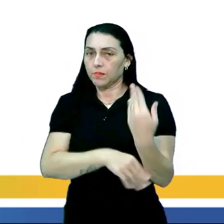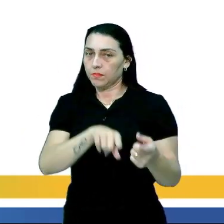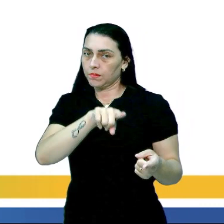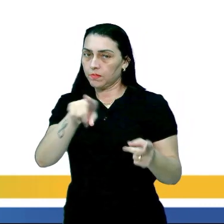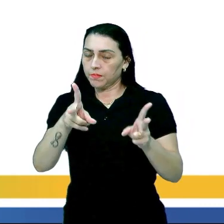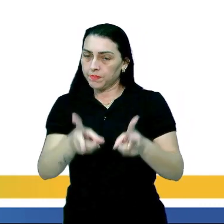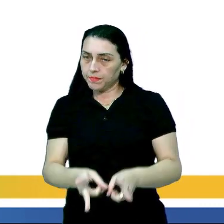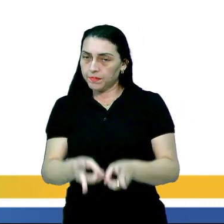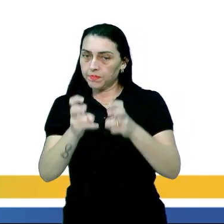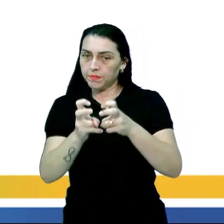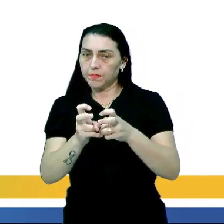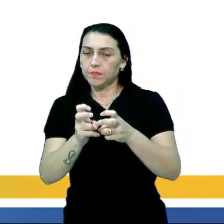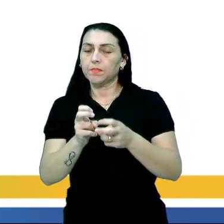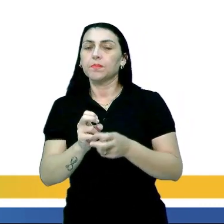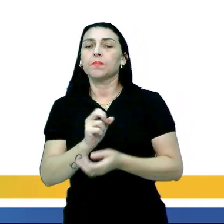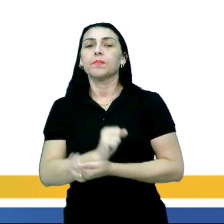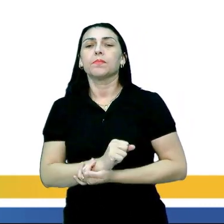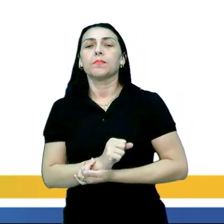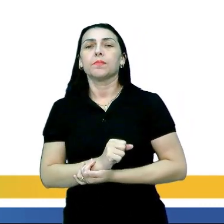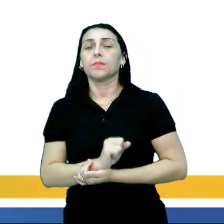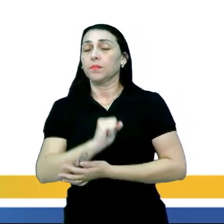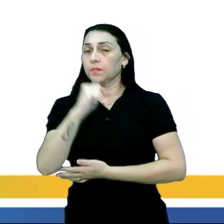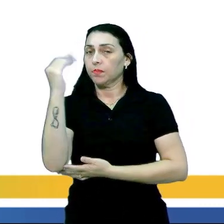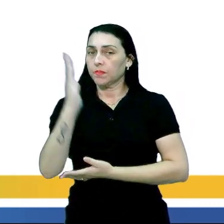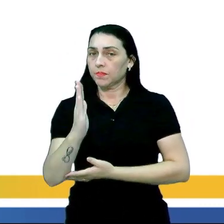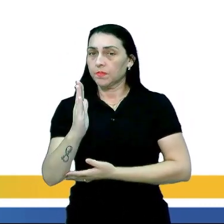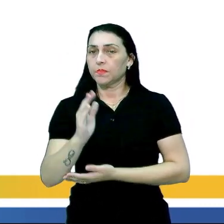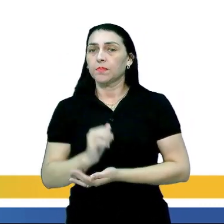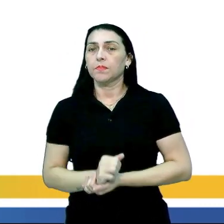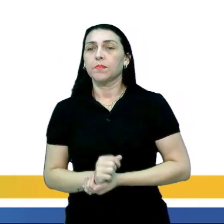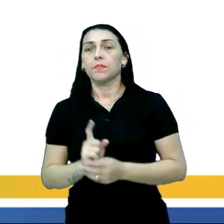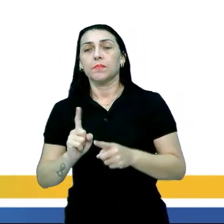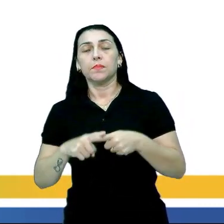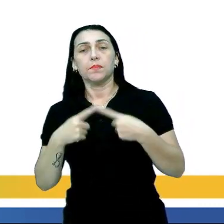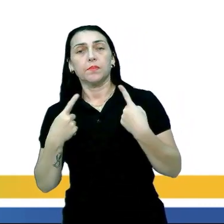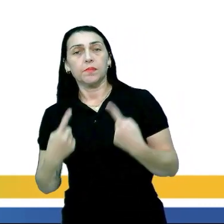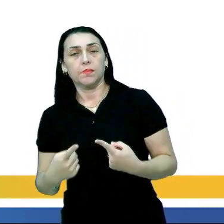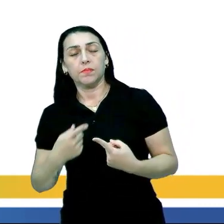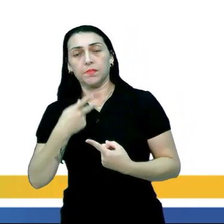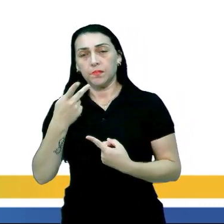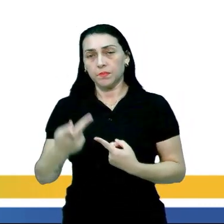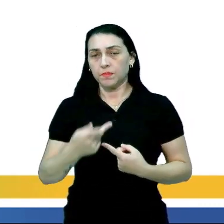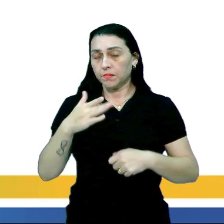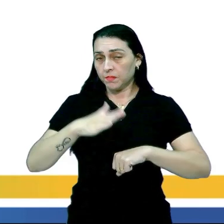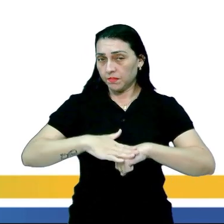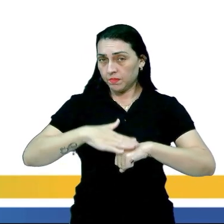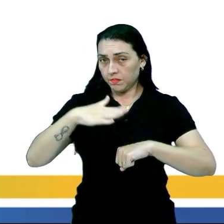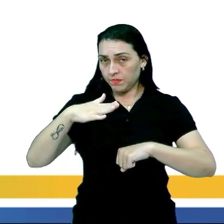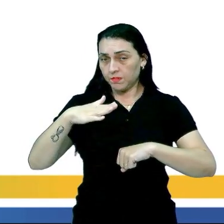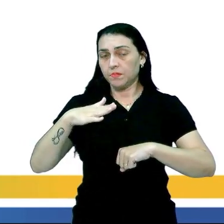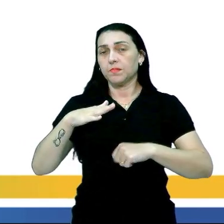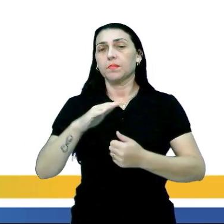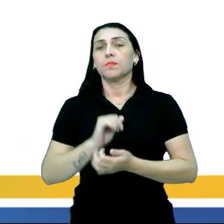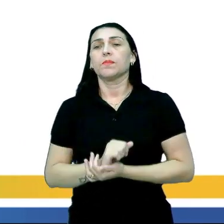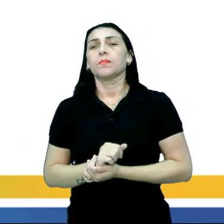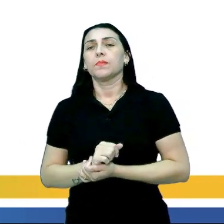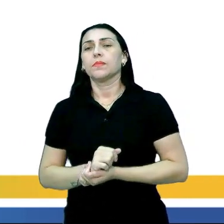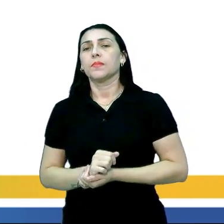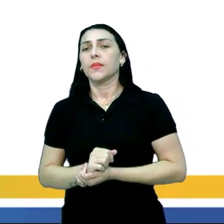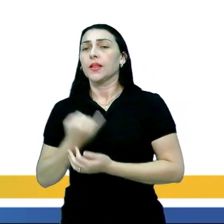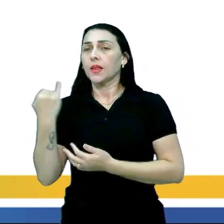conforme vocês vão observar aí no mapa do desmatamento no Brasil. Mas Falando um pouco mais sobre o arco do